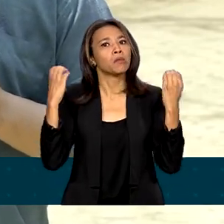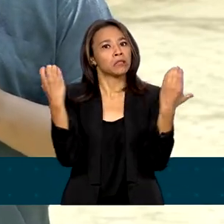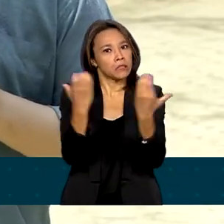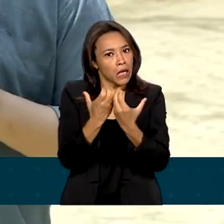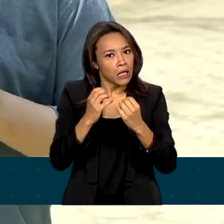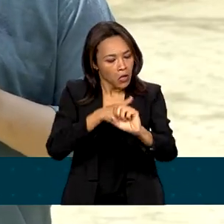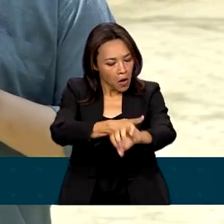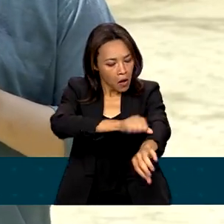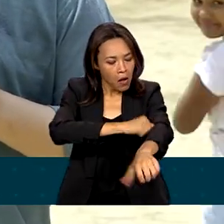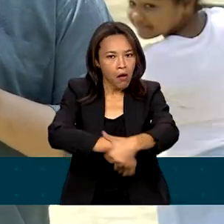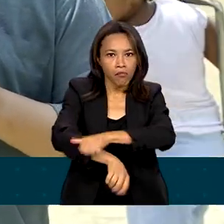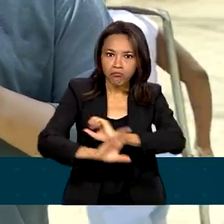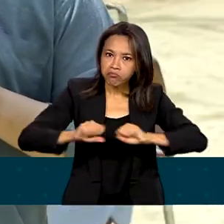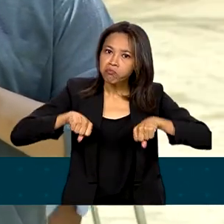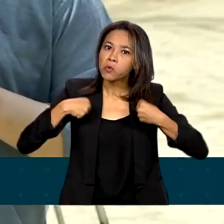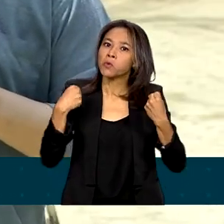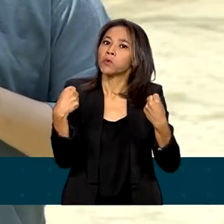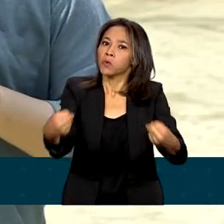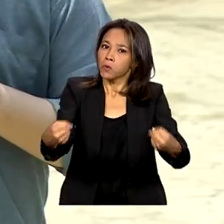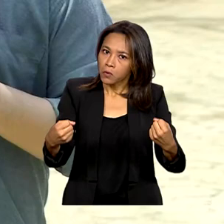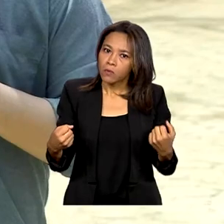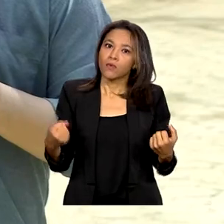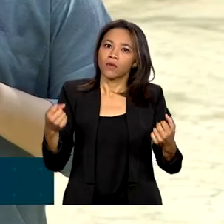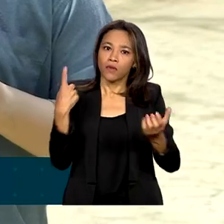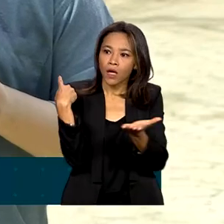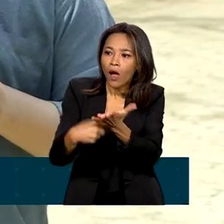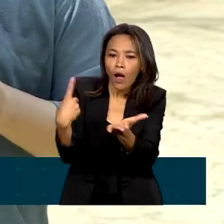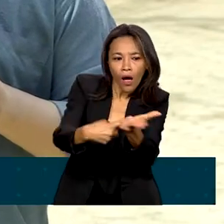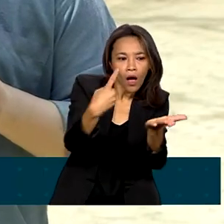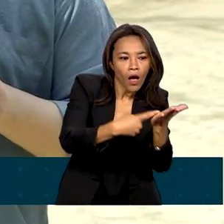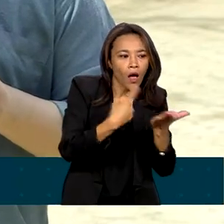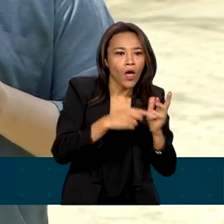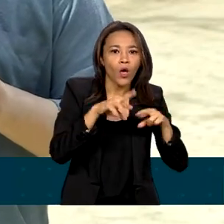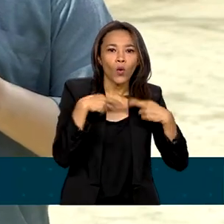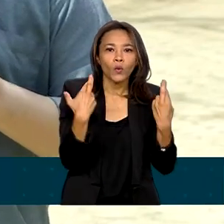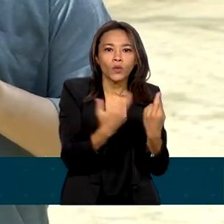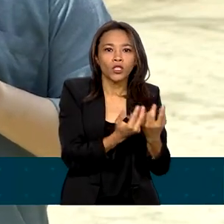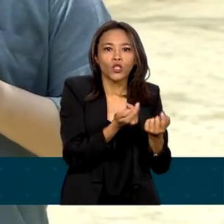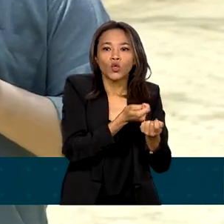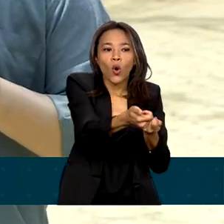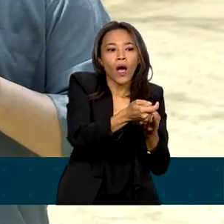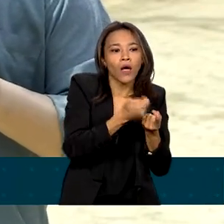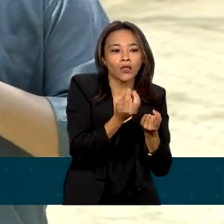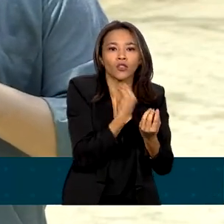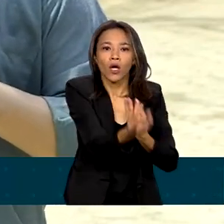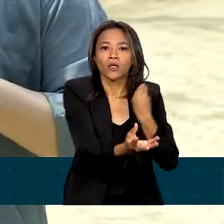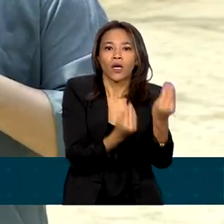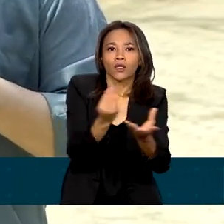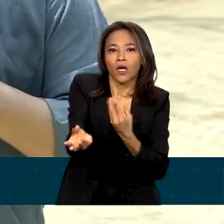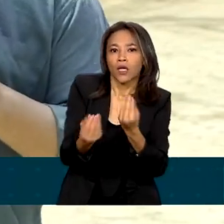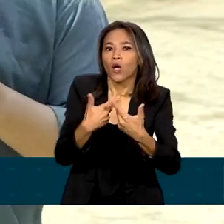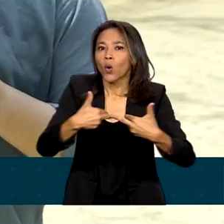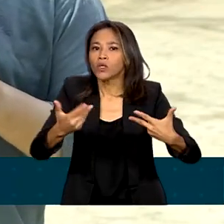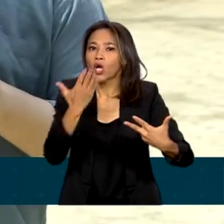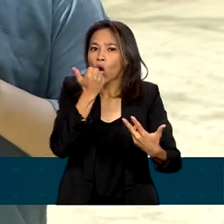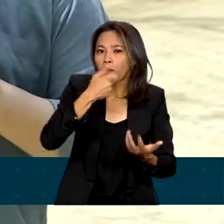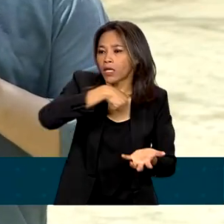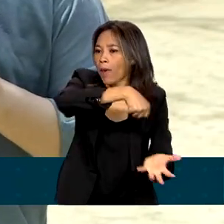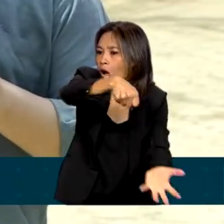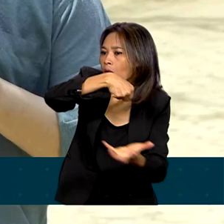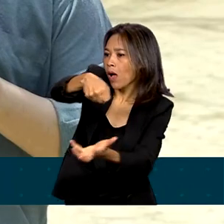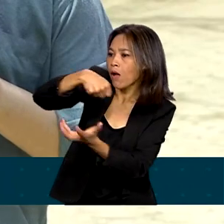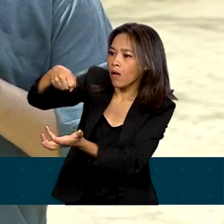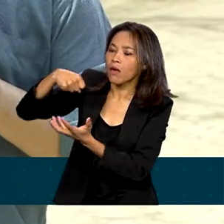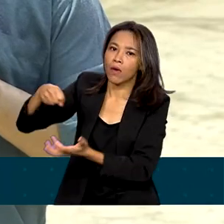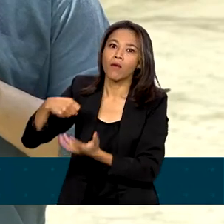moradores do bairro tem se reunido para fazer doações e também ajudar que os donativos cheguem as pessoas que